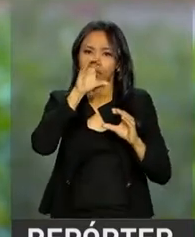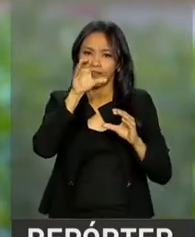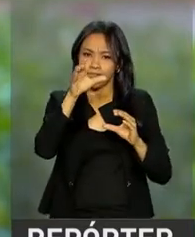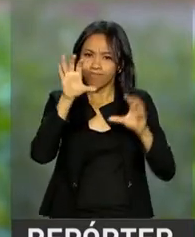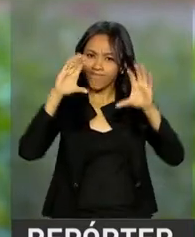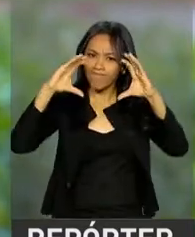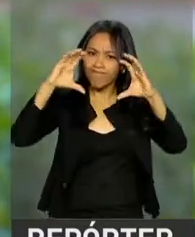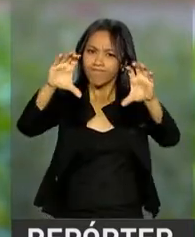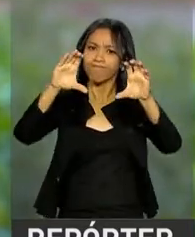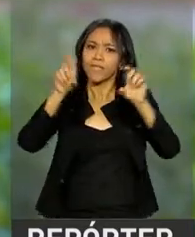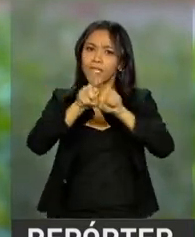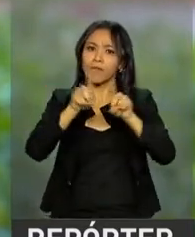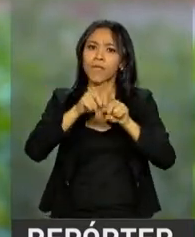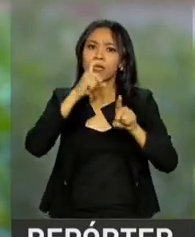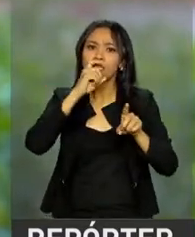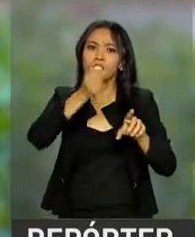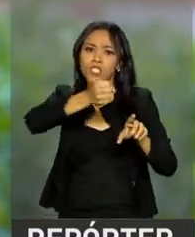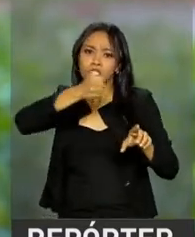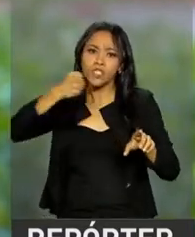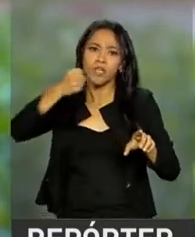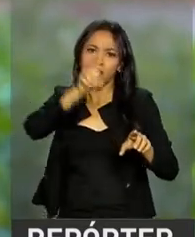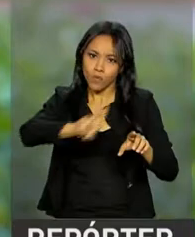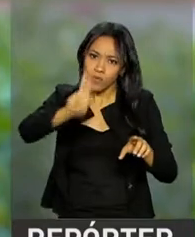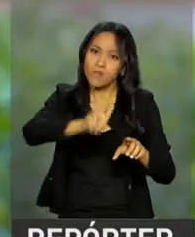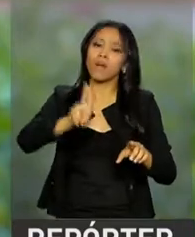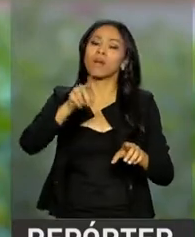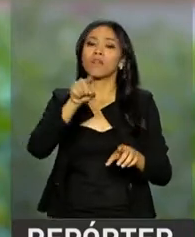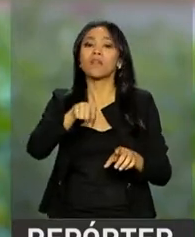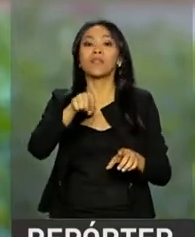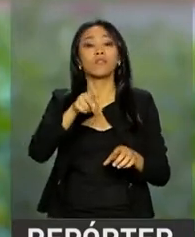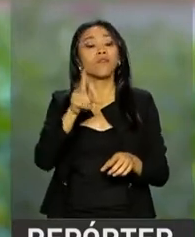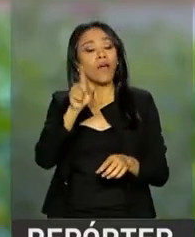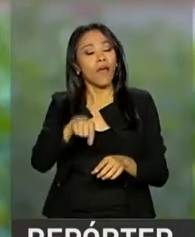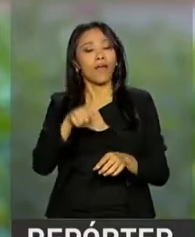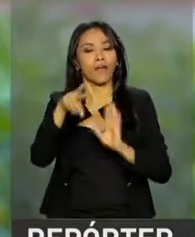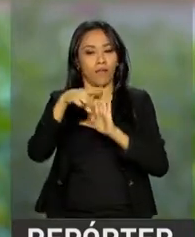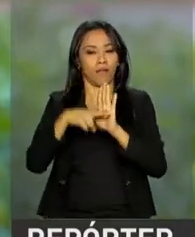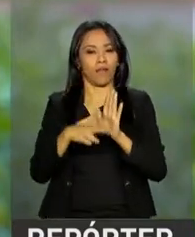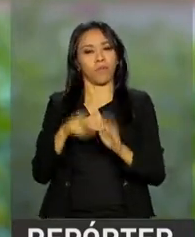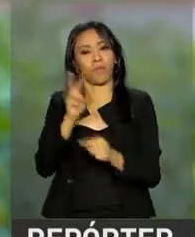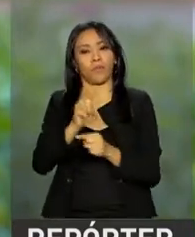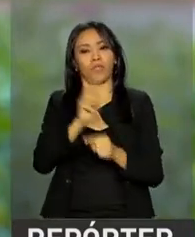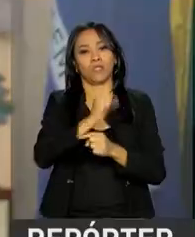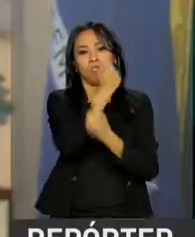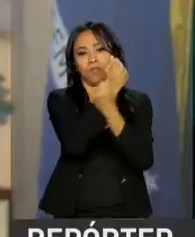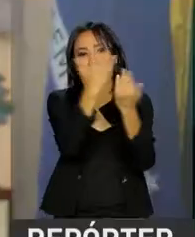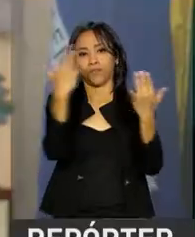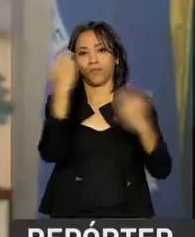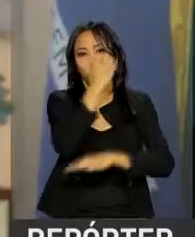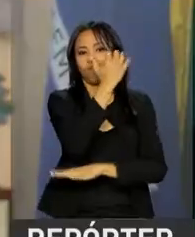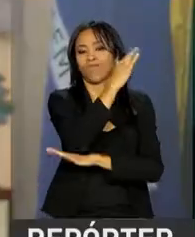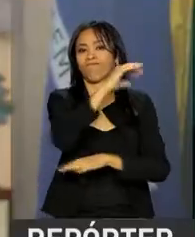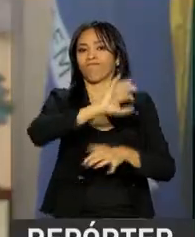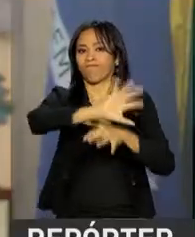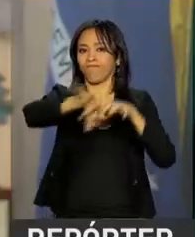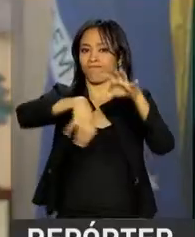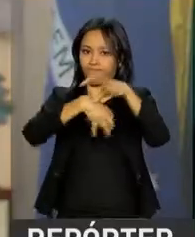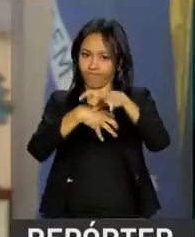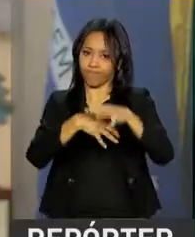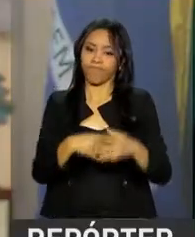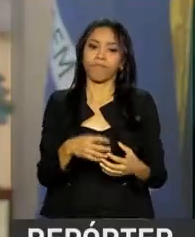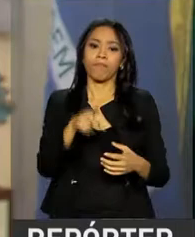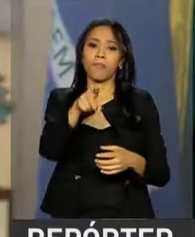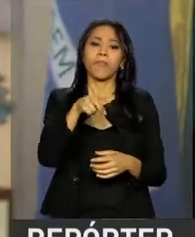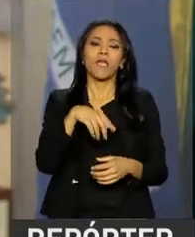governo garante que medidas como essa, para a proteção do meio ambiente, são prioridade. Não basta o Brasil cumprir as